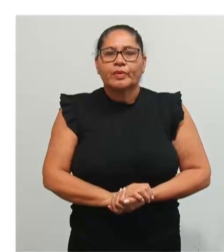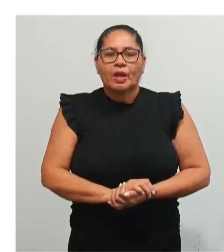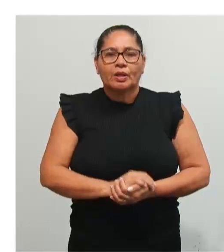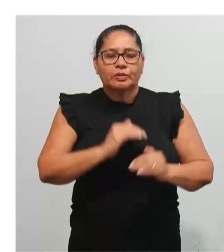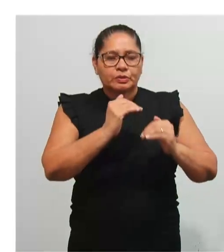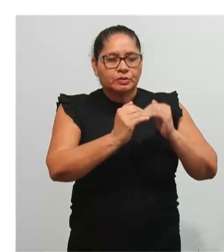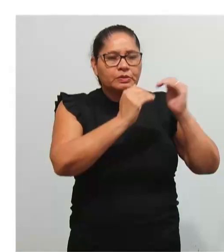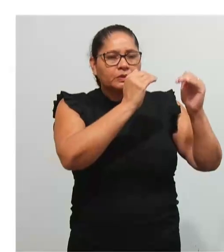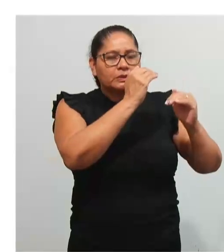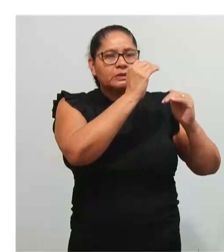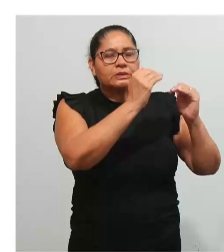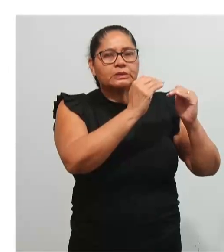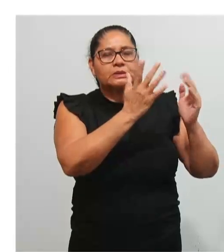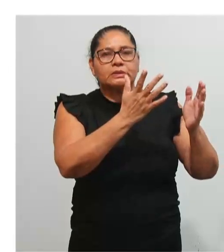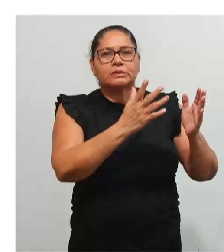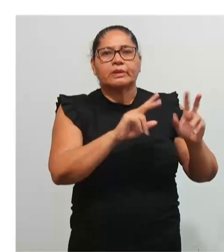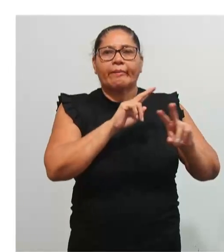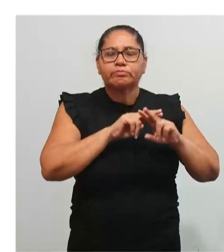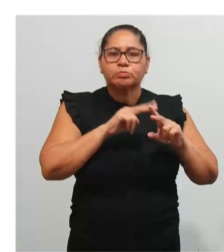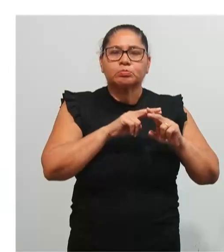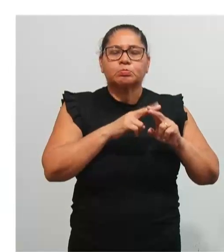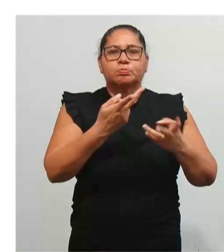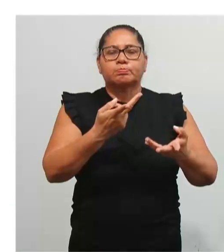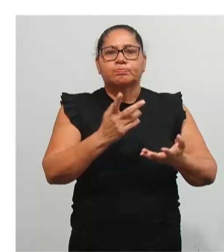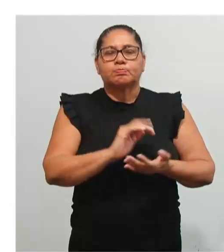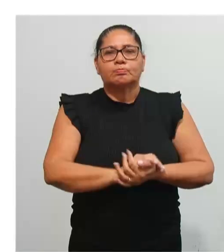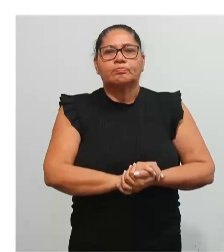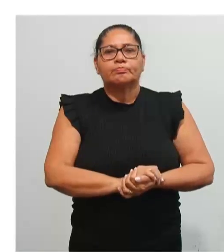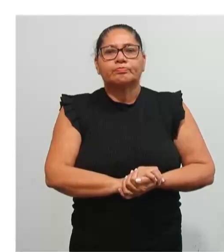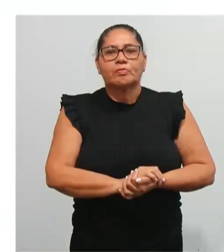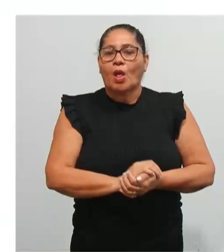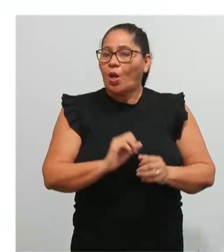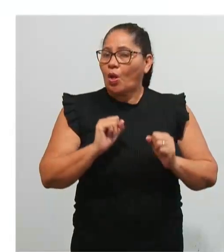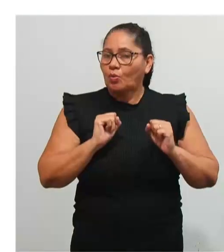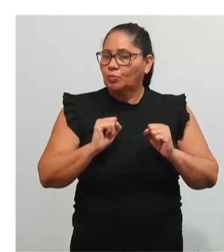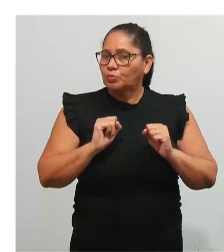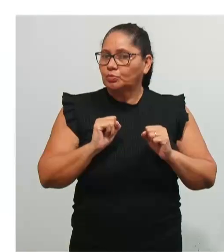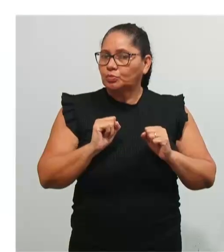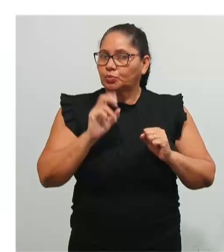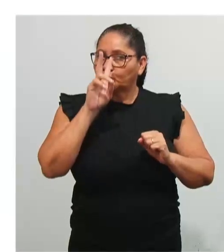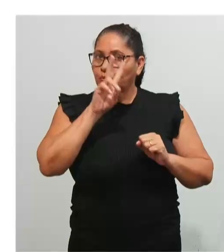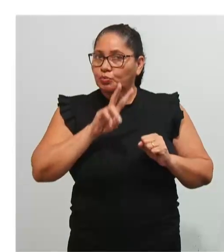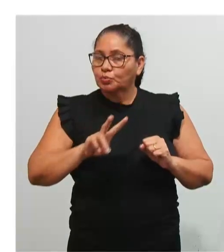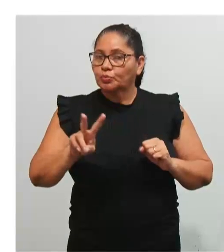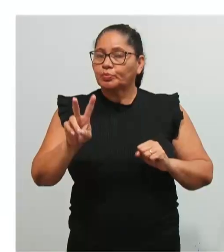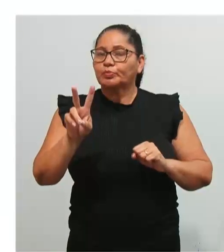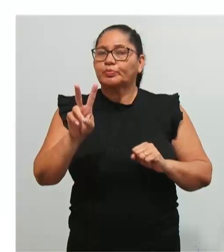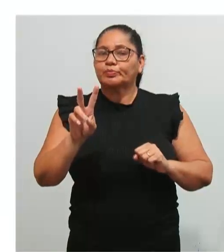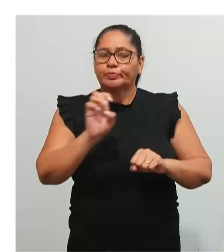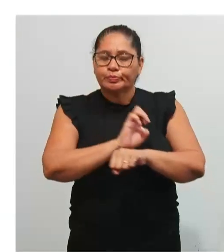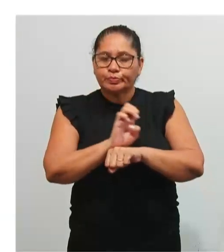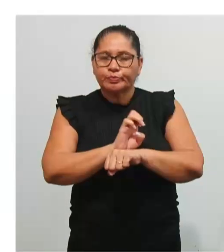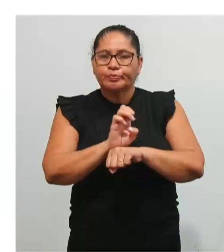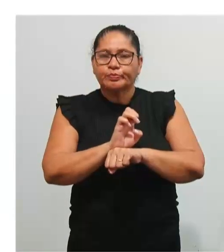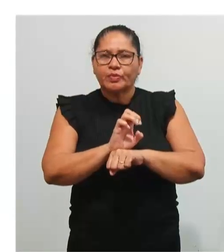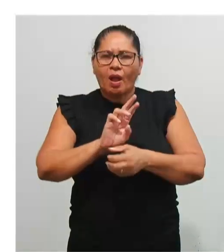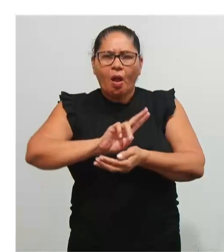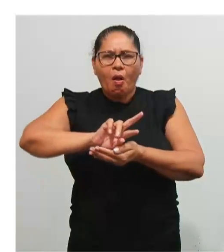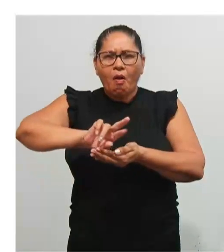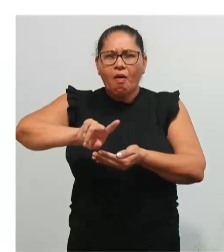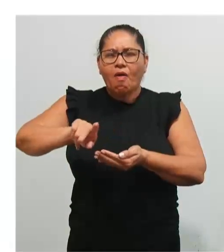processos de privatização em empresas estatais. Não se pode perder de vista que a reforma do Estado envolve múltiplos